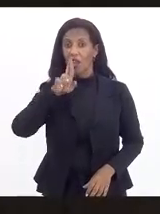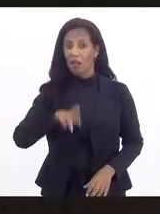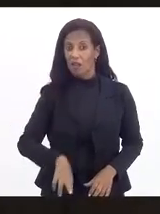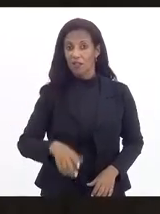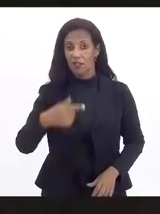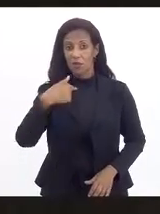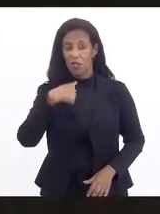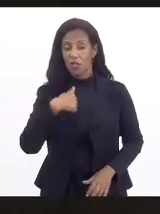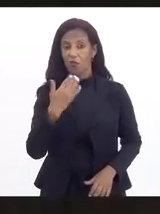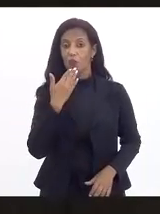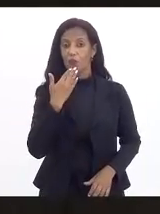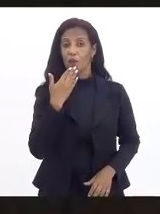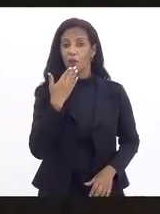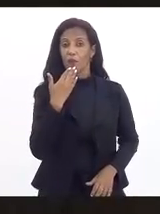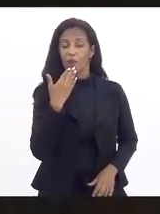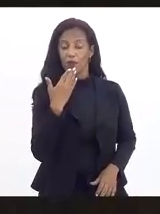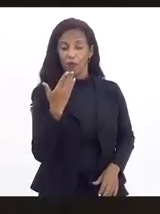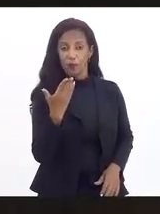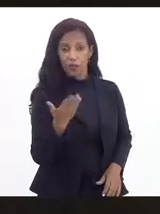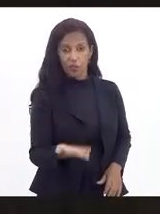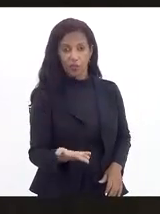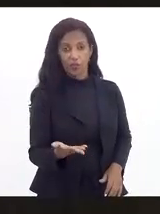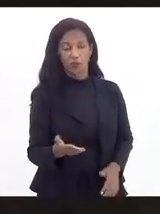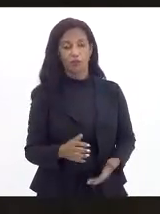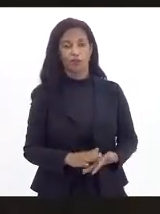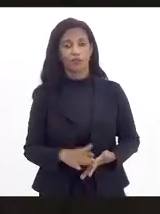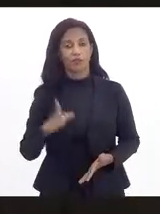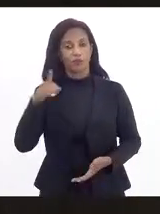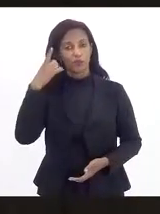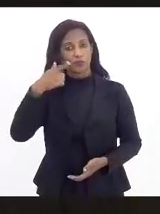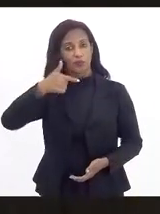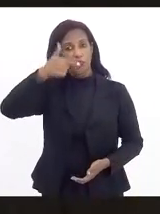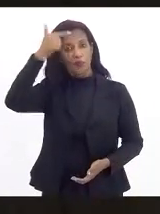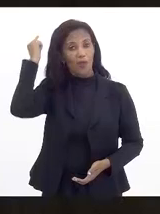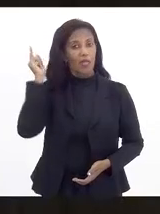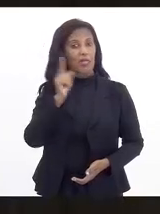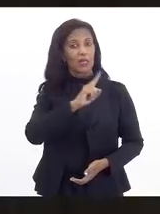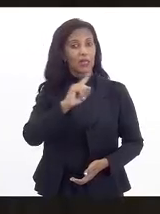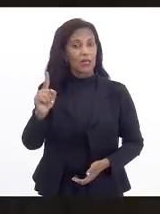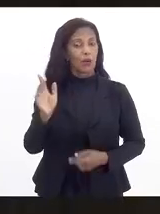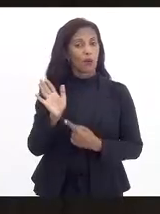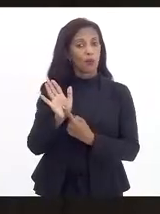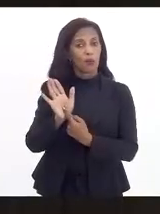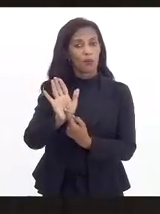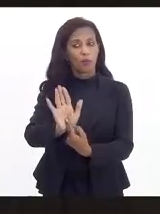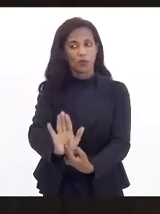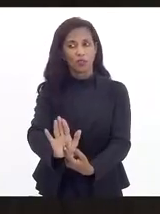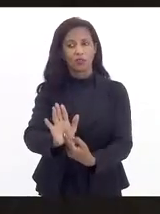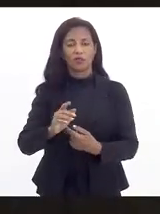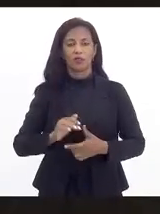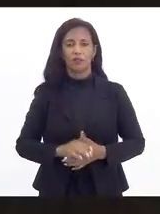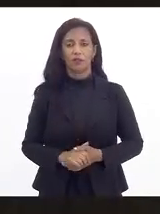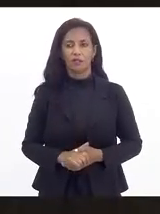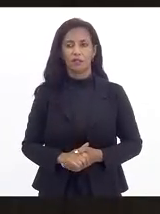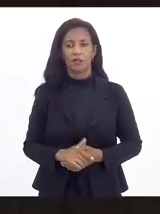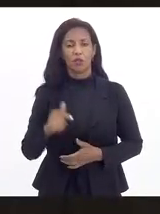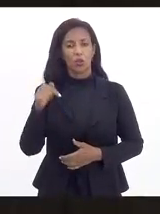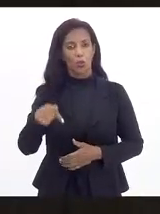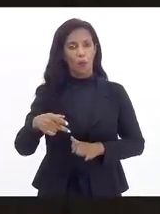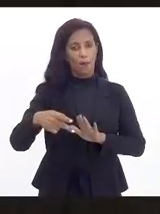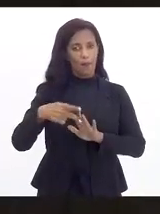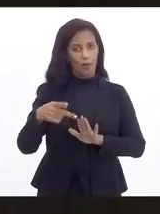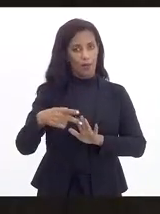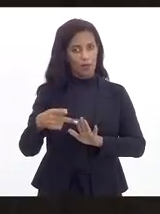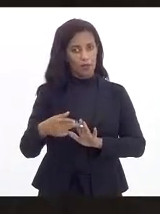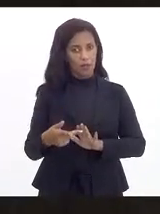qual eu pedi vênia ao deputado Luiz Paulo que não apresentasse a emenda no parecer